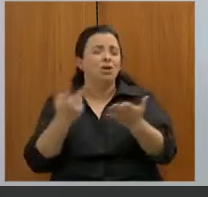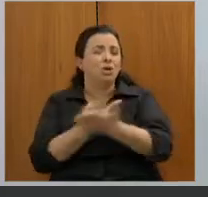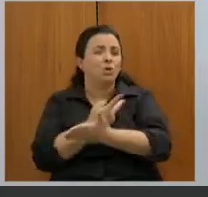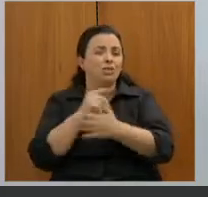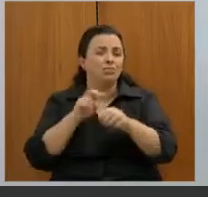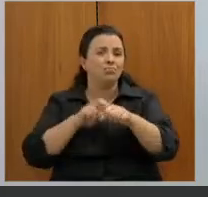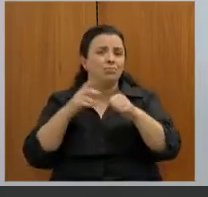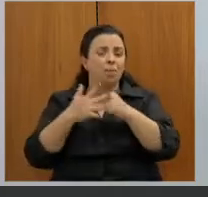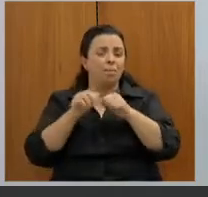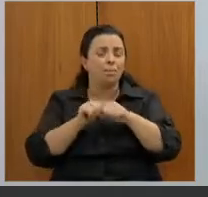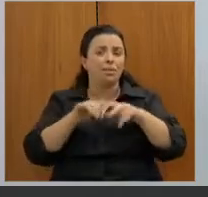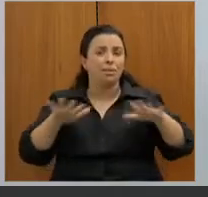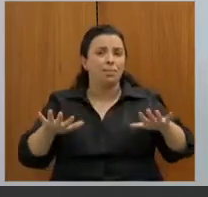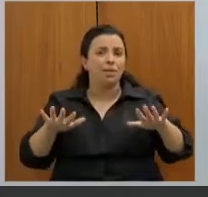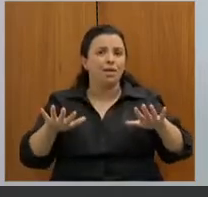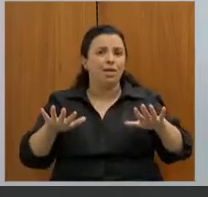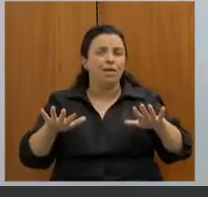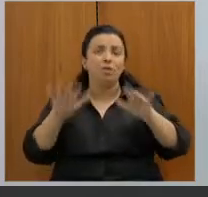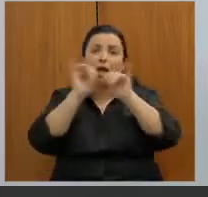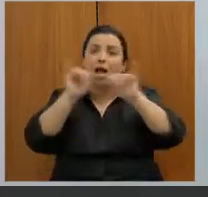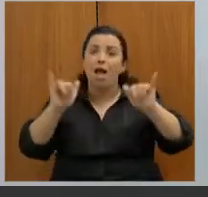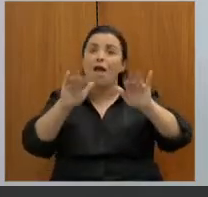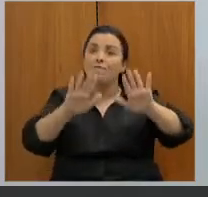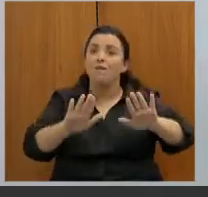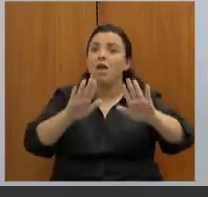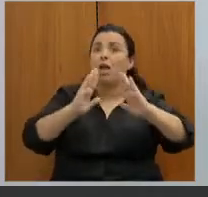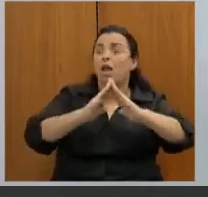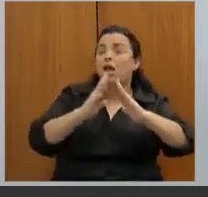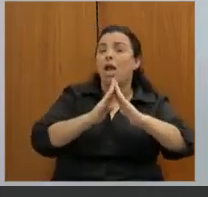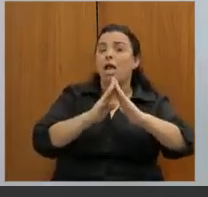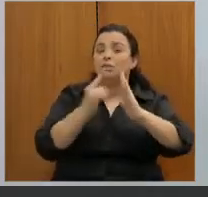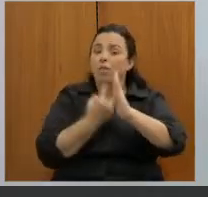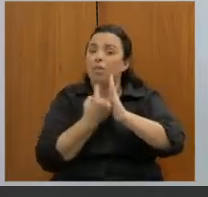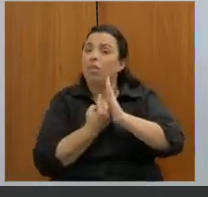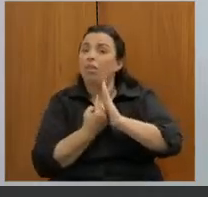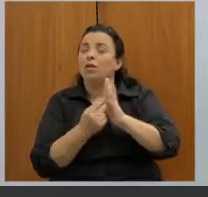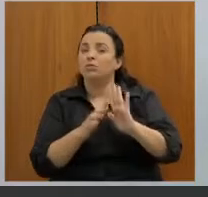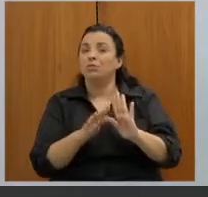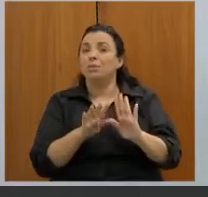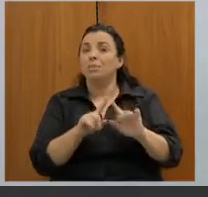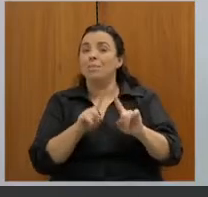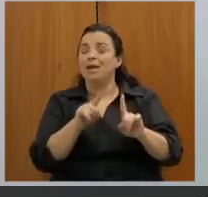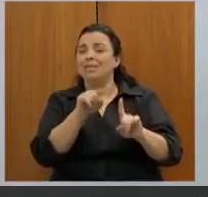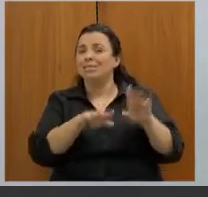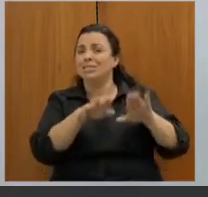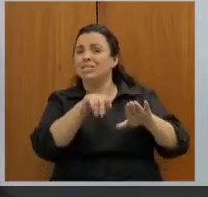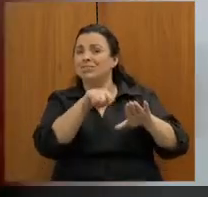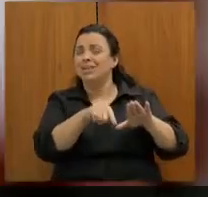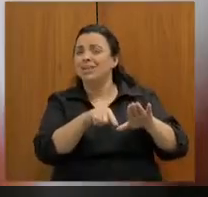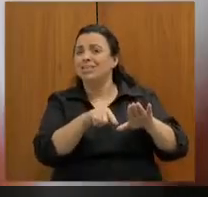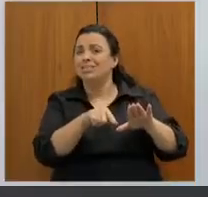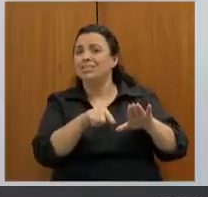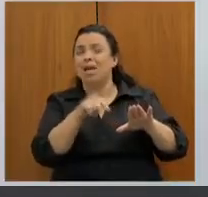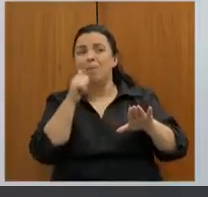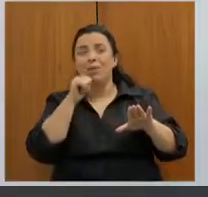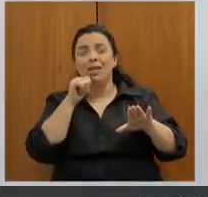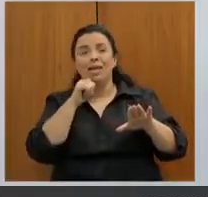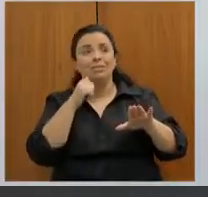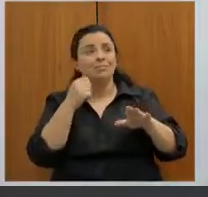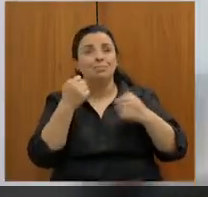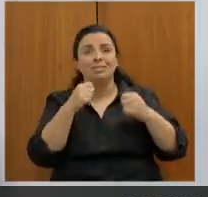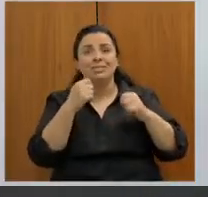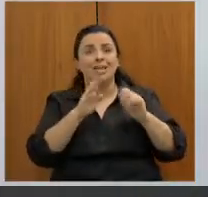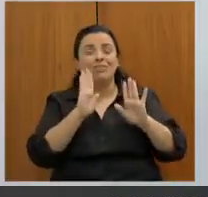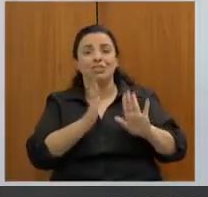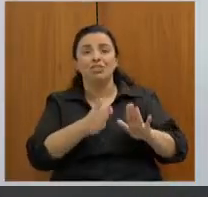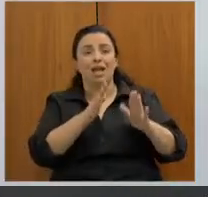mas às vezes são lares e Essas mulheres já estavam correndo desses lares a muita